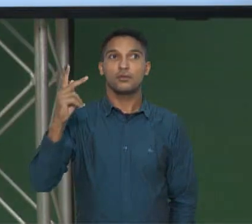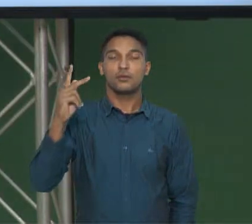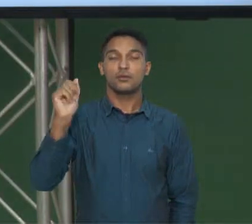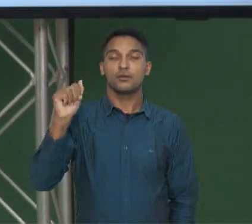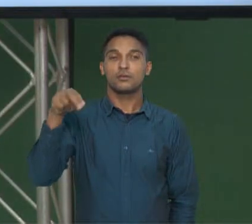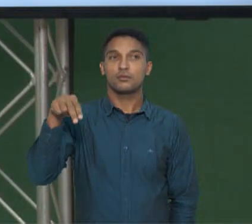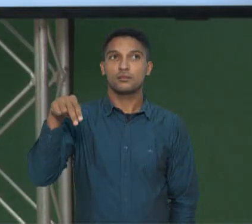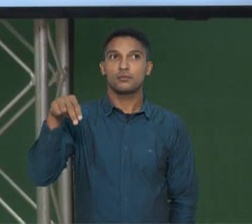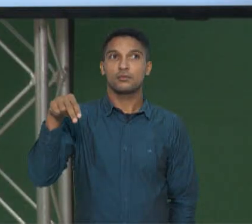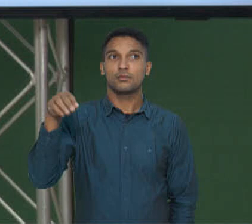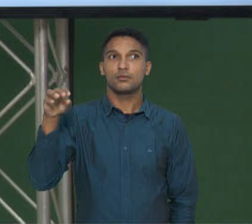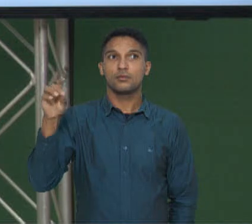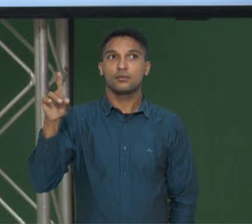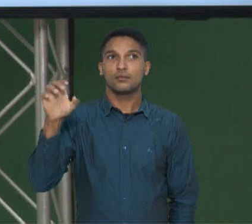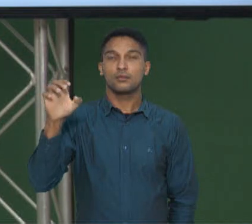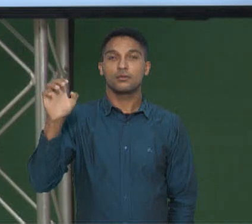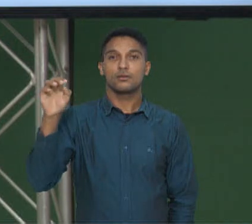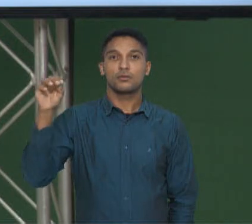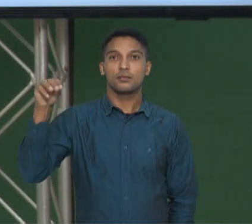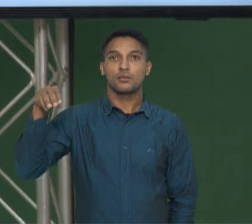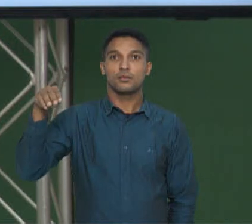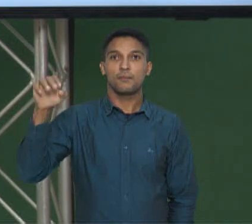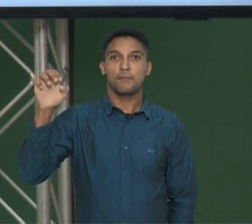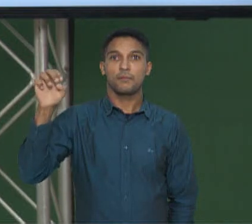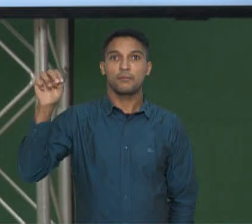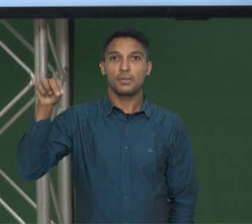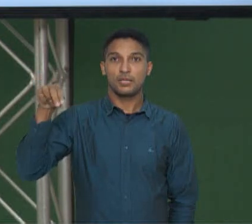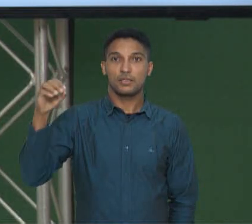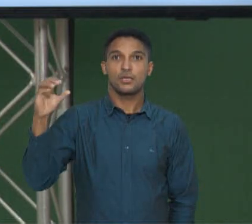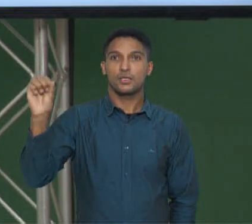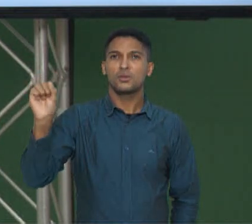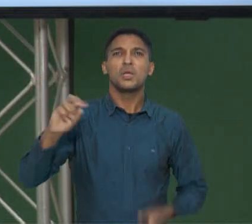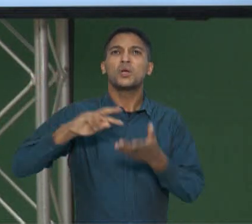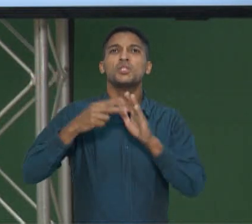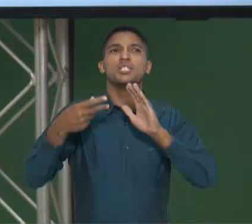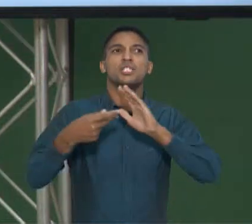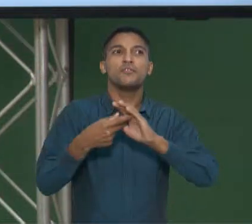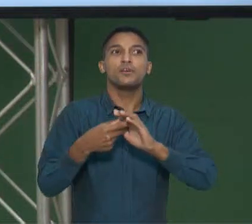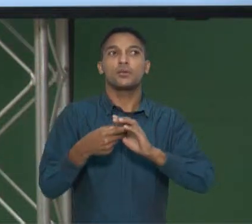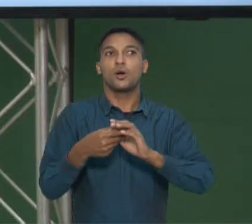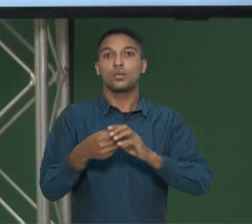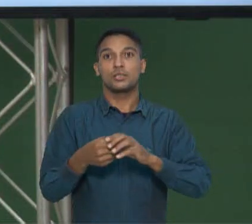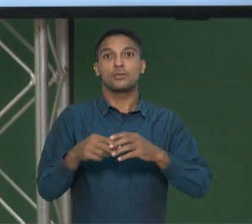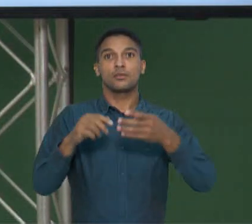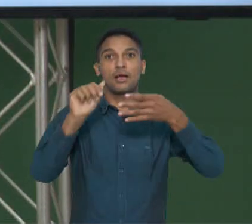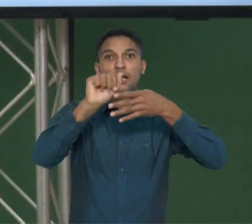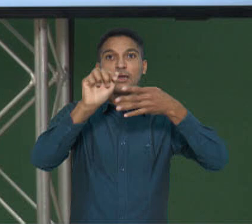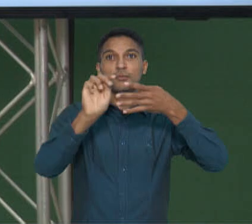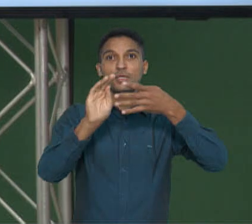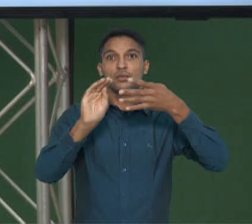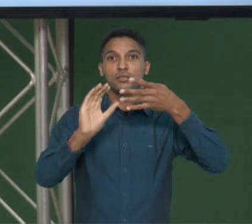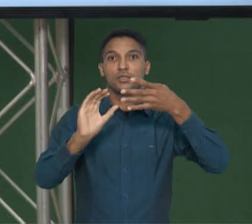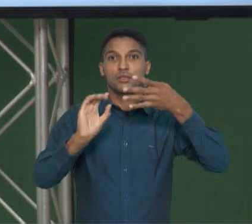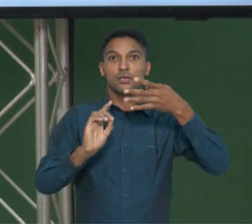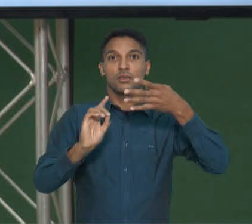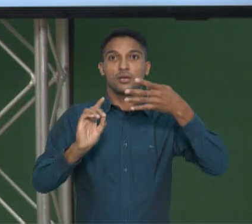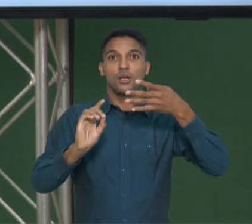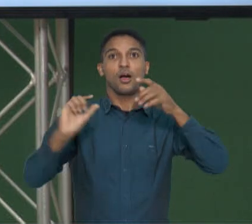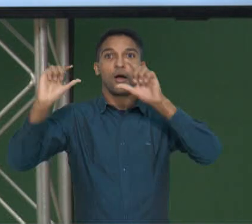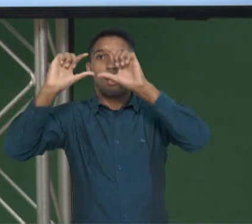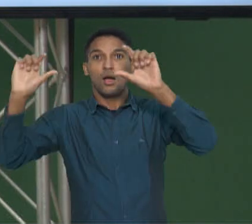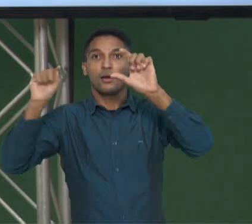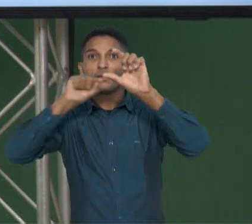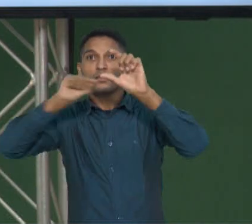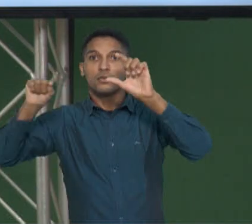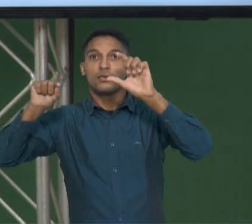de menos, dentro desse contexto, e eu lhes dou aí 4 alternativas. Qual dessas alternativas,